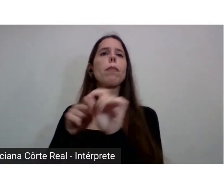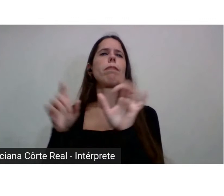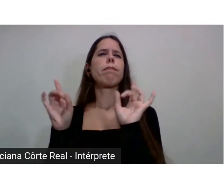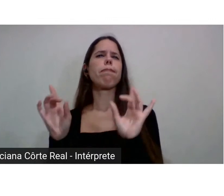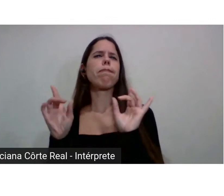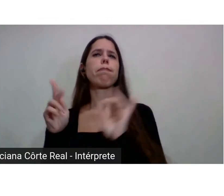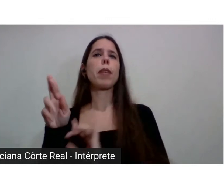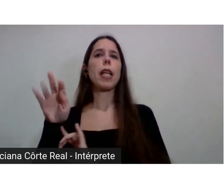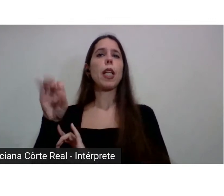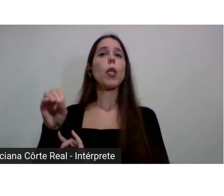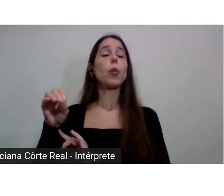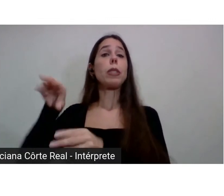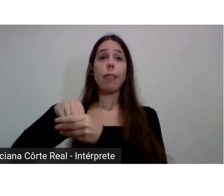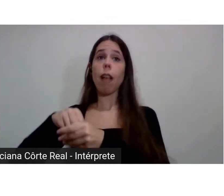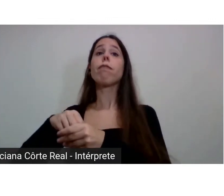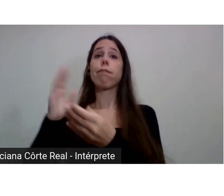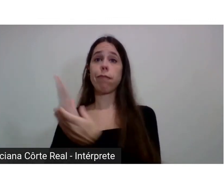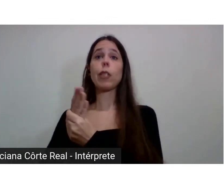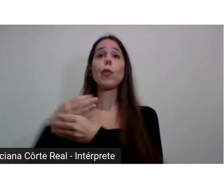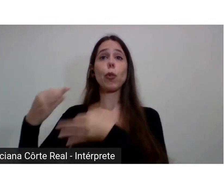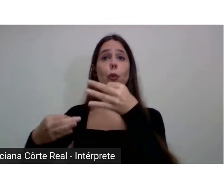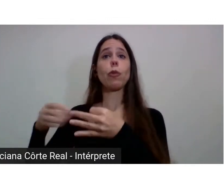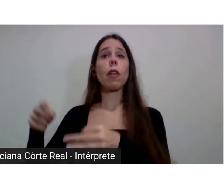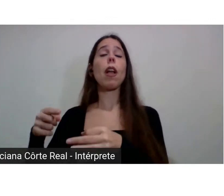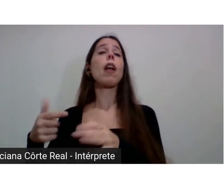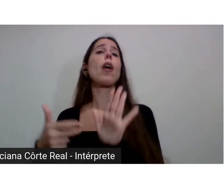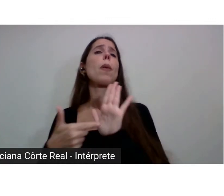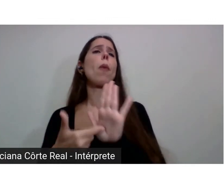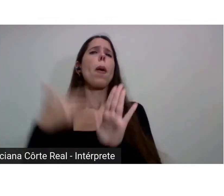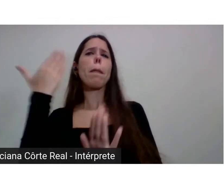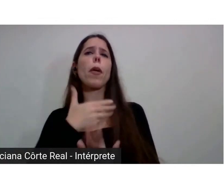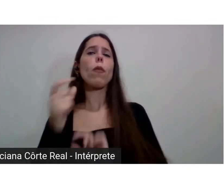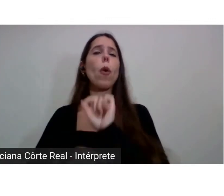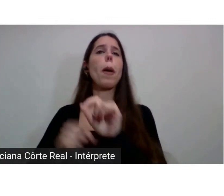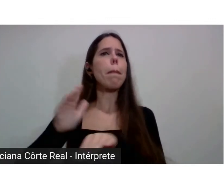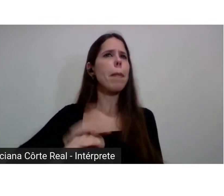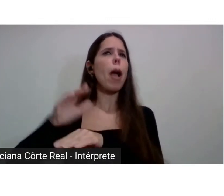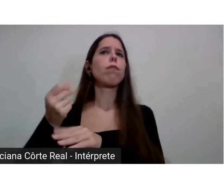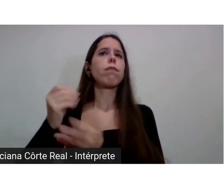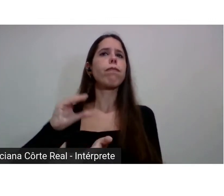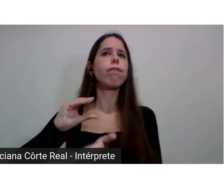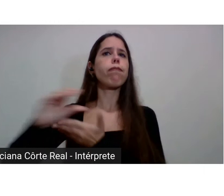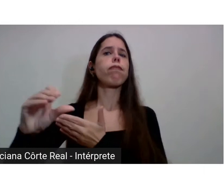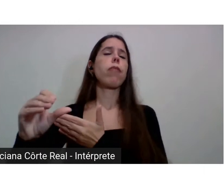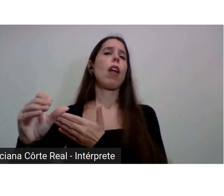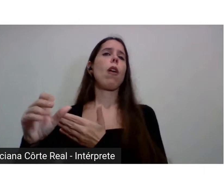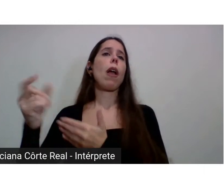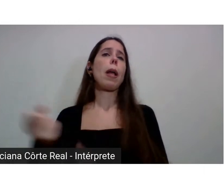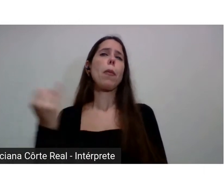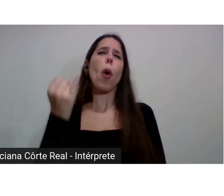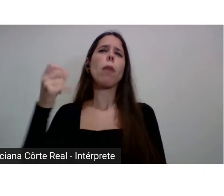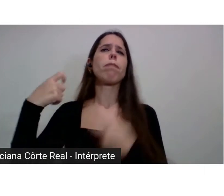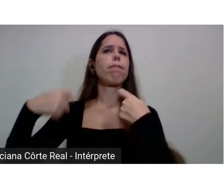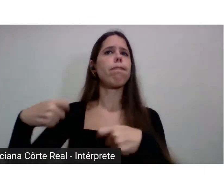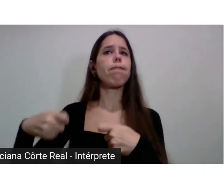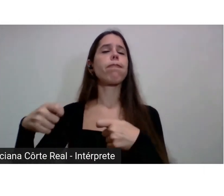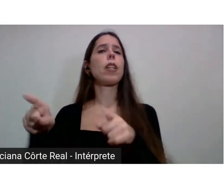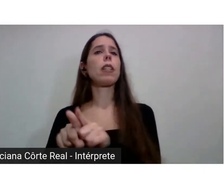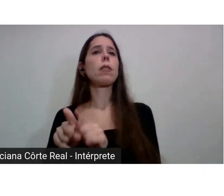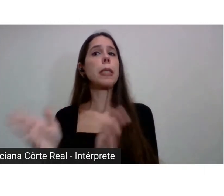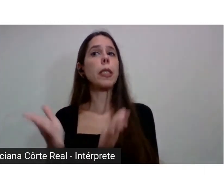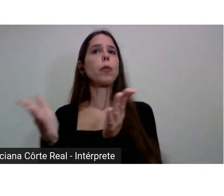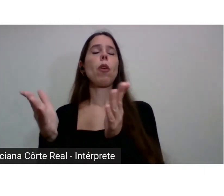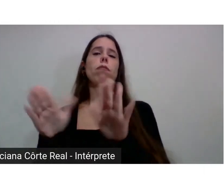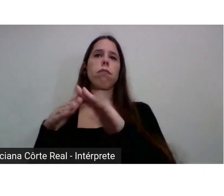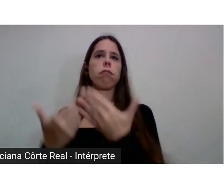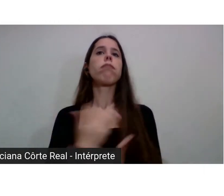mais recursos são necessários e que fazem a diferença para a escola pública. Então, agora nós